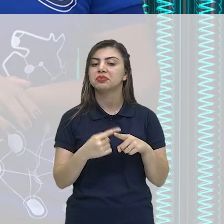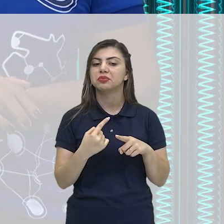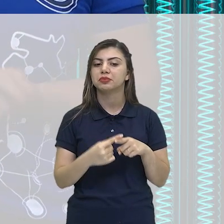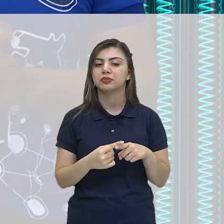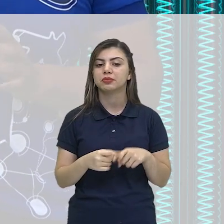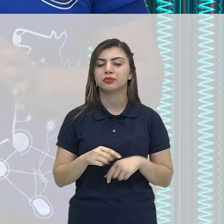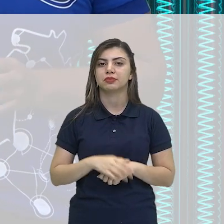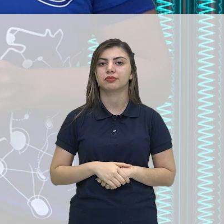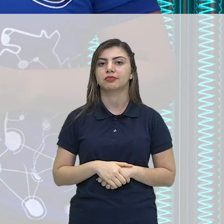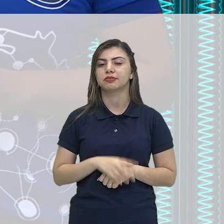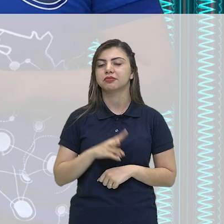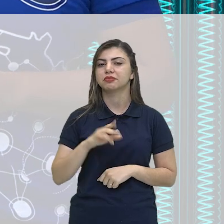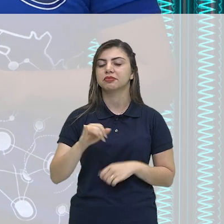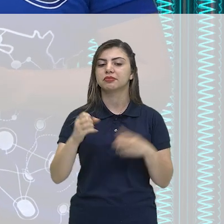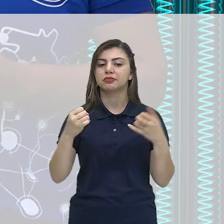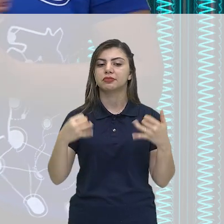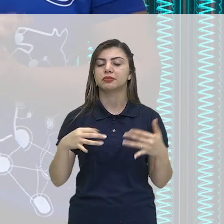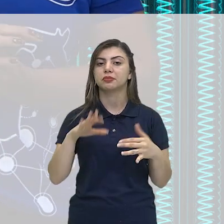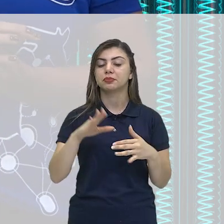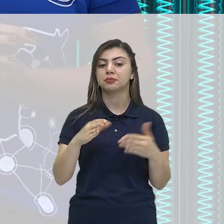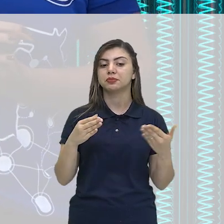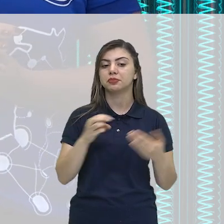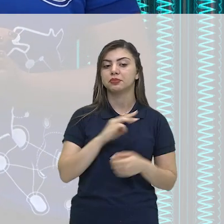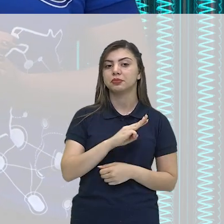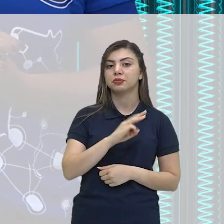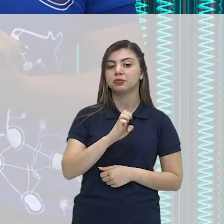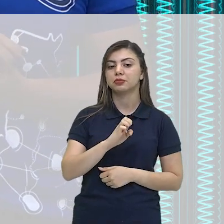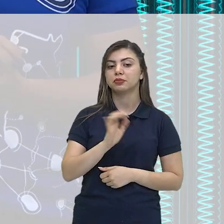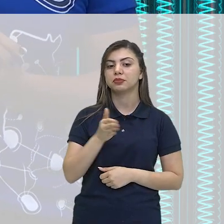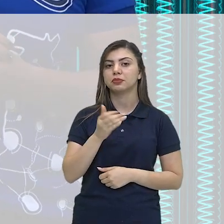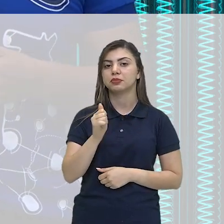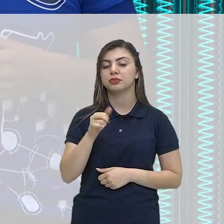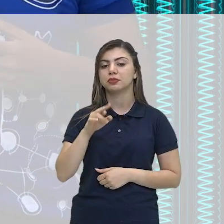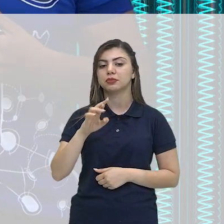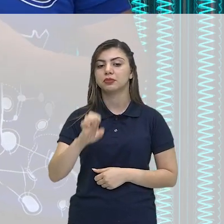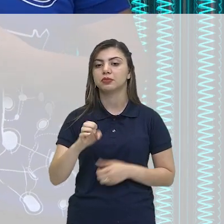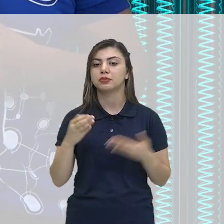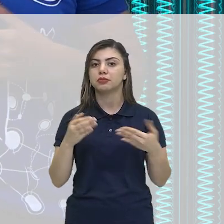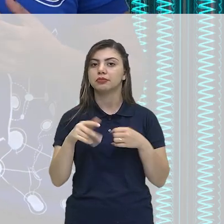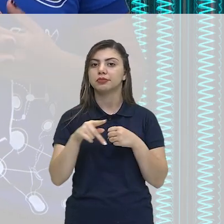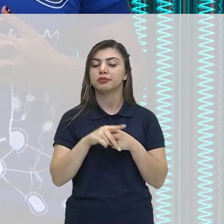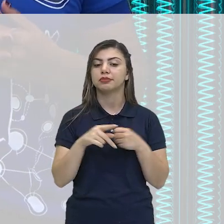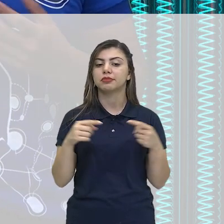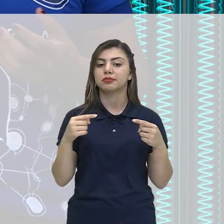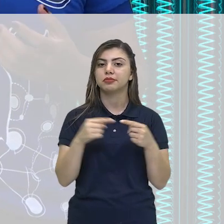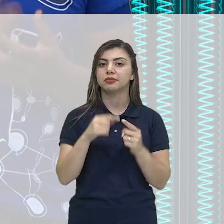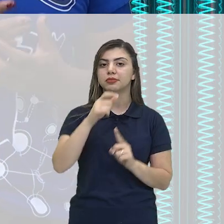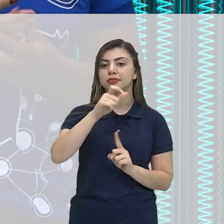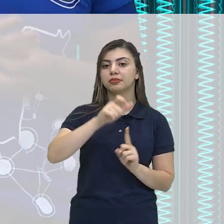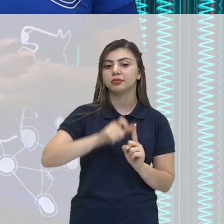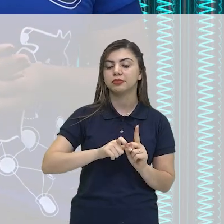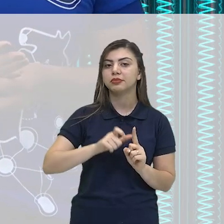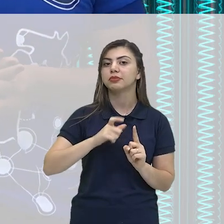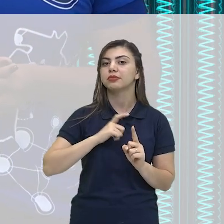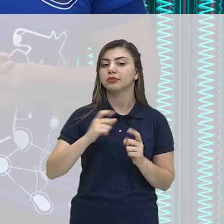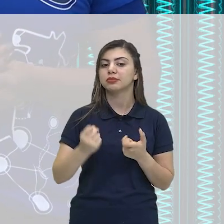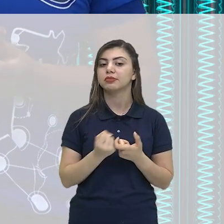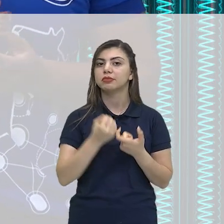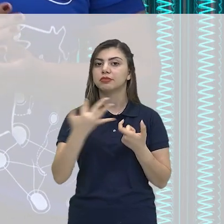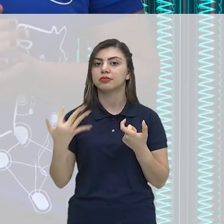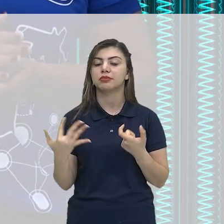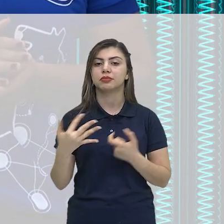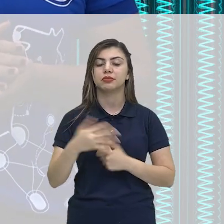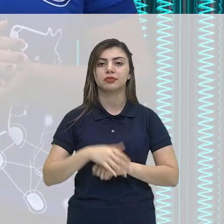we are. A partir daqui, temos os pronomes que funcionam como sujeito e estão no plural,